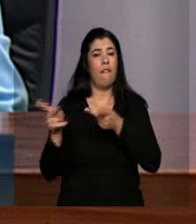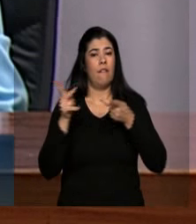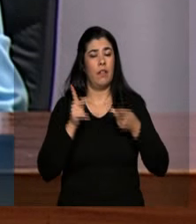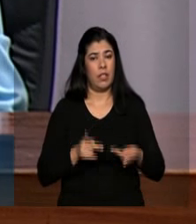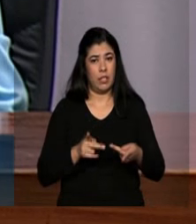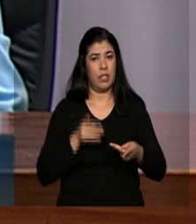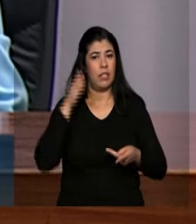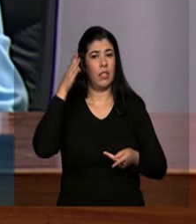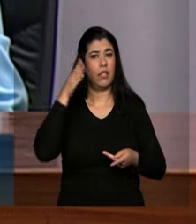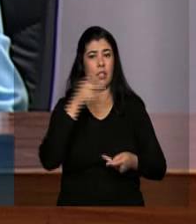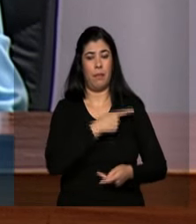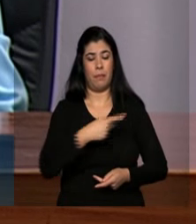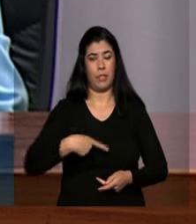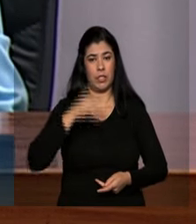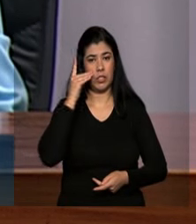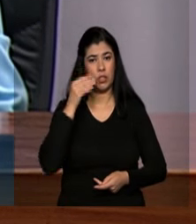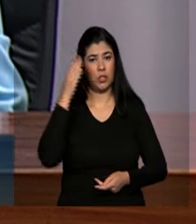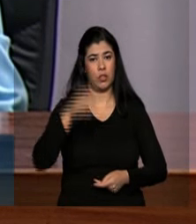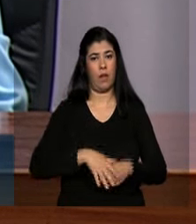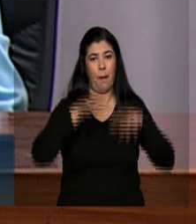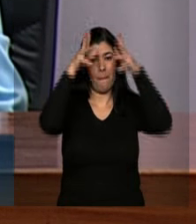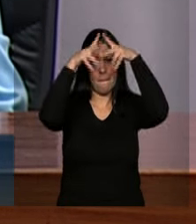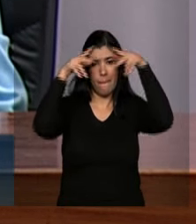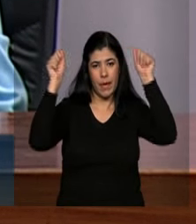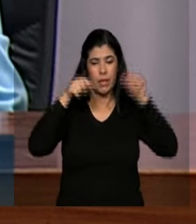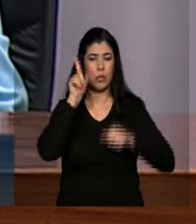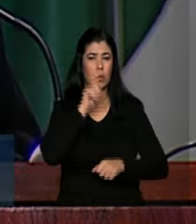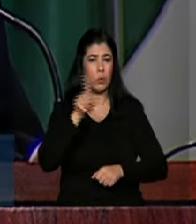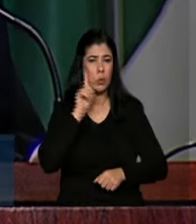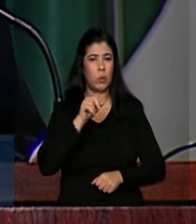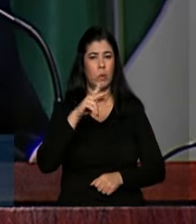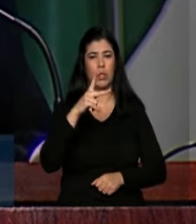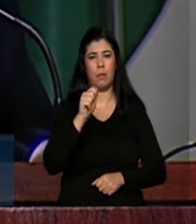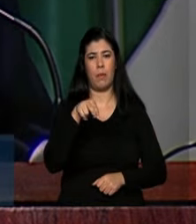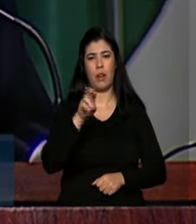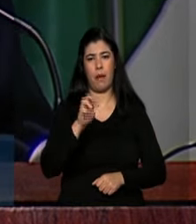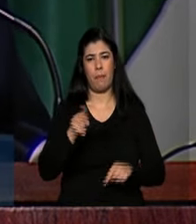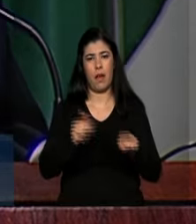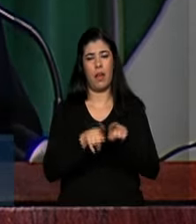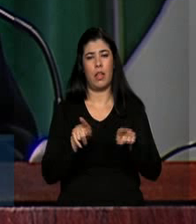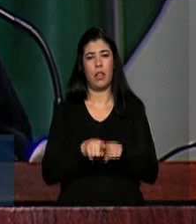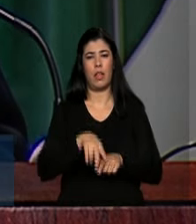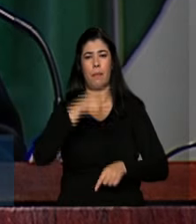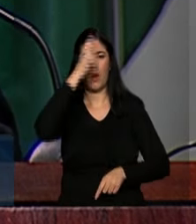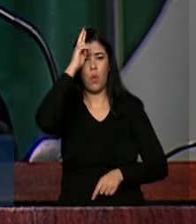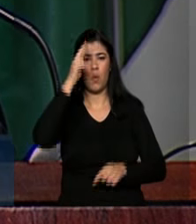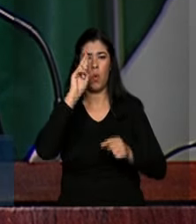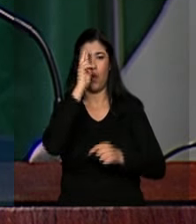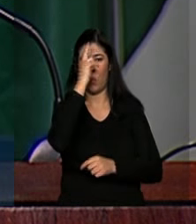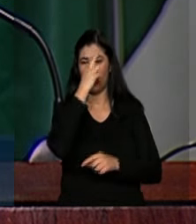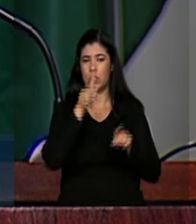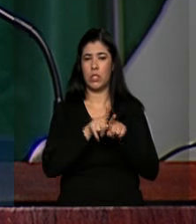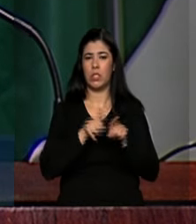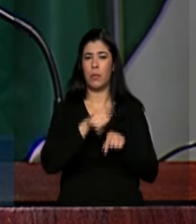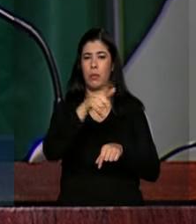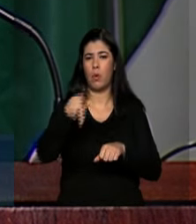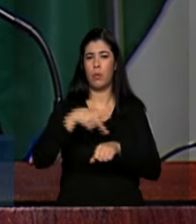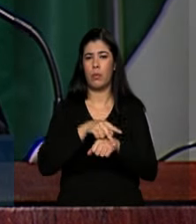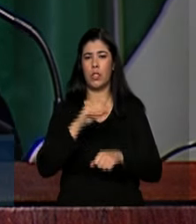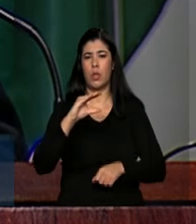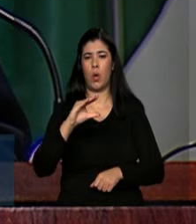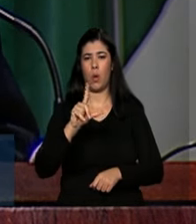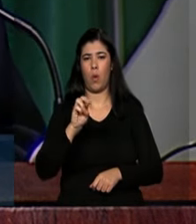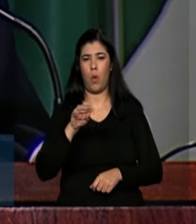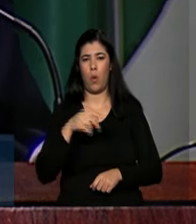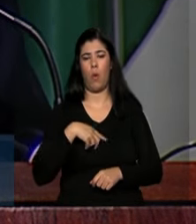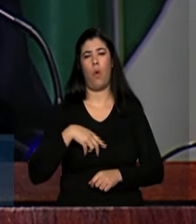ao México, aos Estados Unidos, à Bélgica, ao Panamá e à Rússia, bem como as visitas agendadas proximamente para Colômbia,